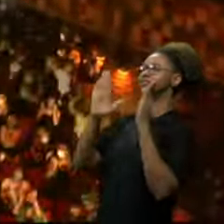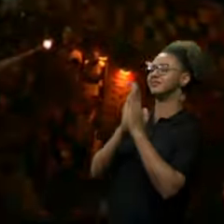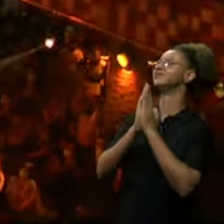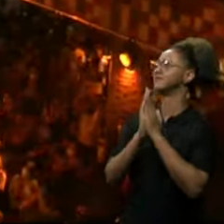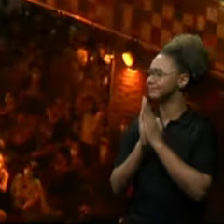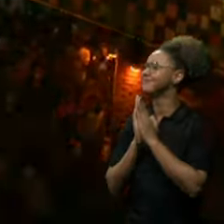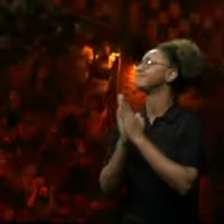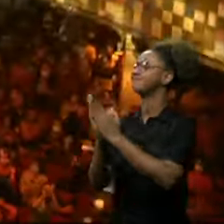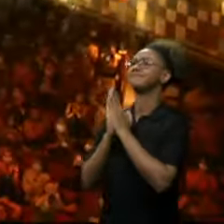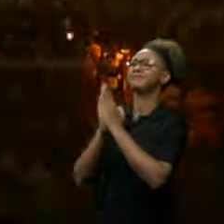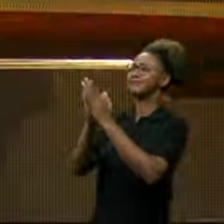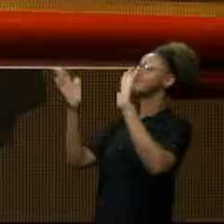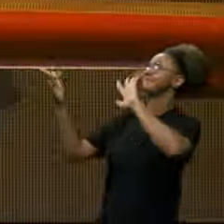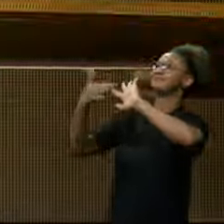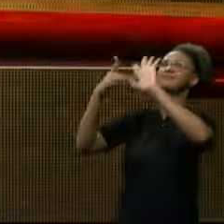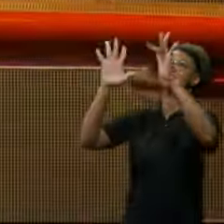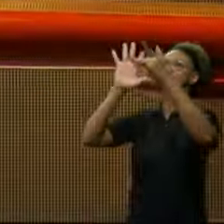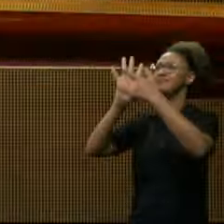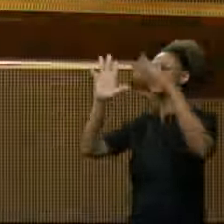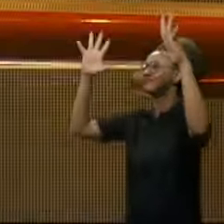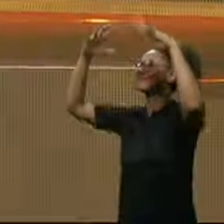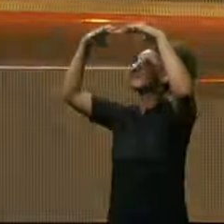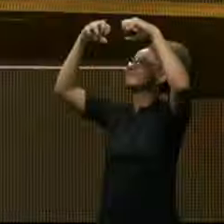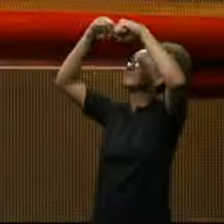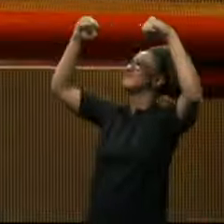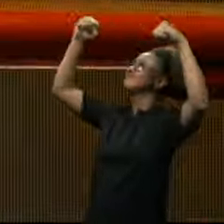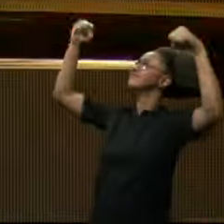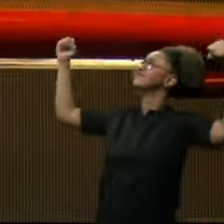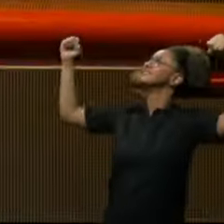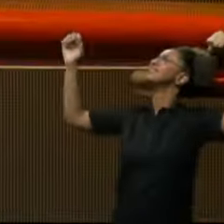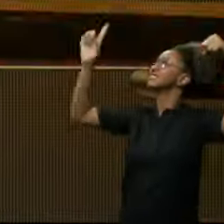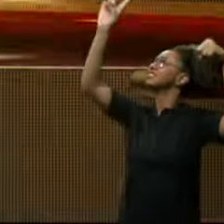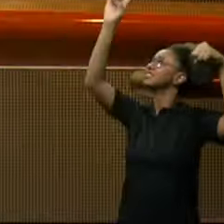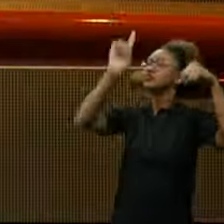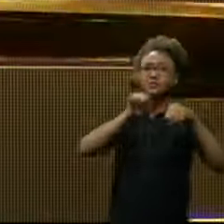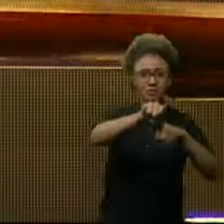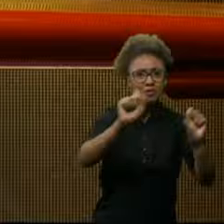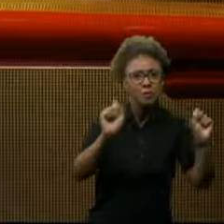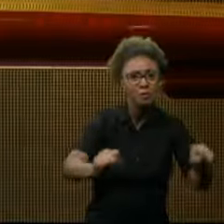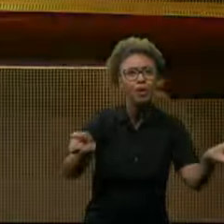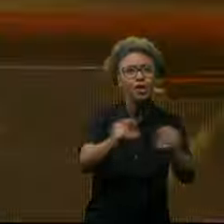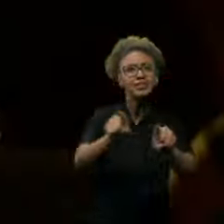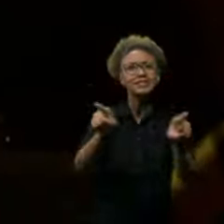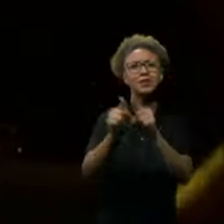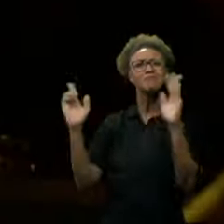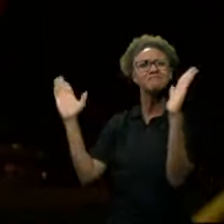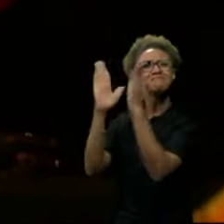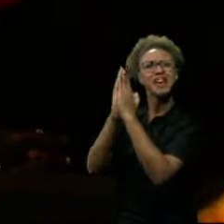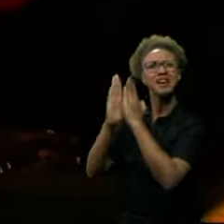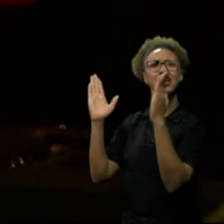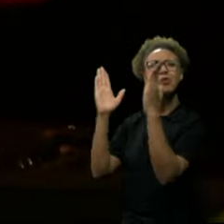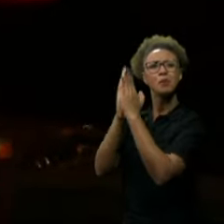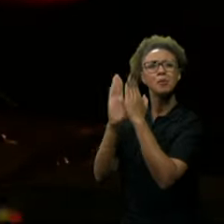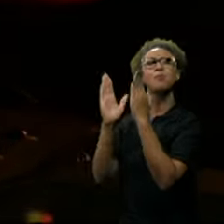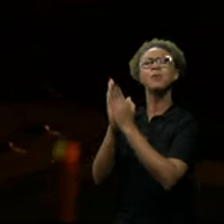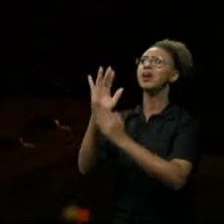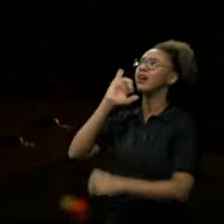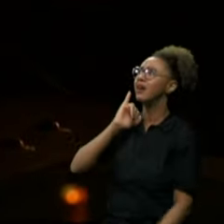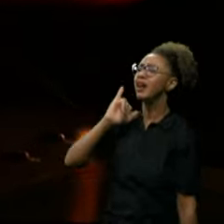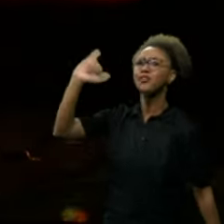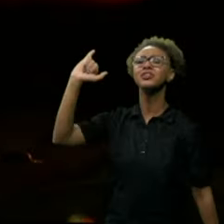sabe os céus e desce começa com uma conversa buscar Senhor eu